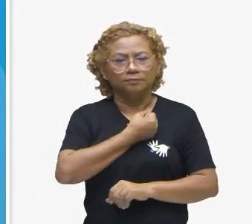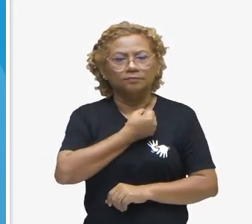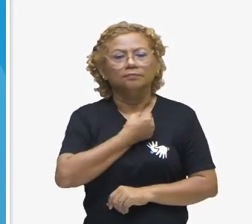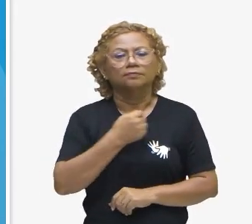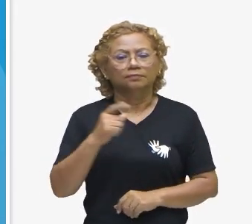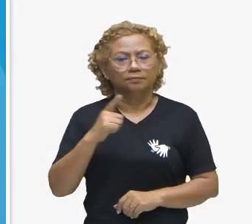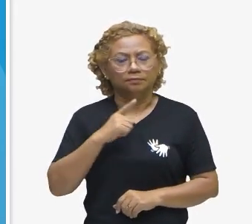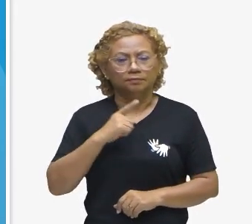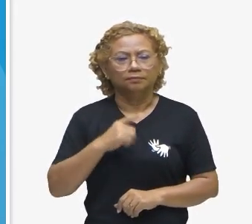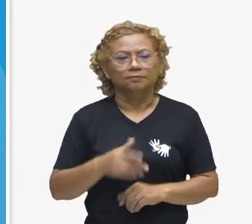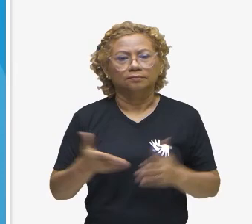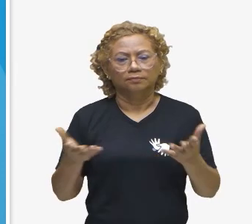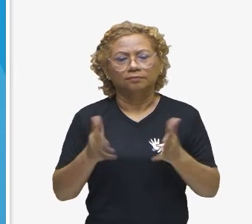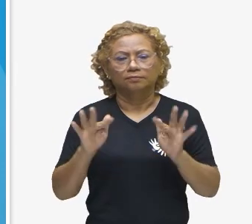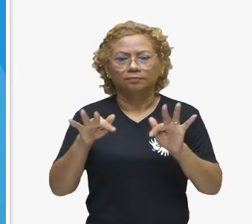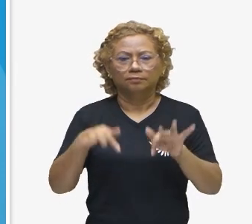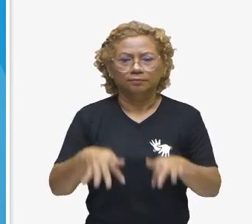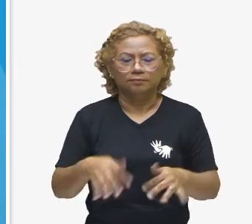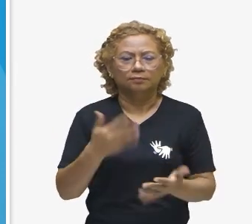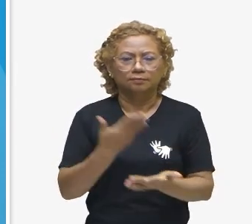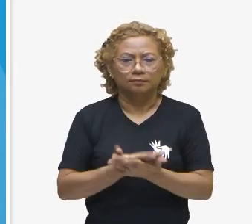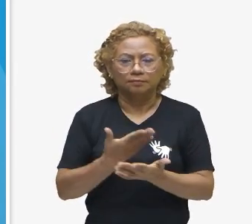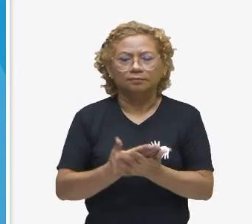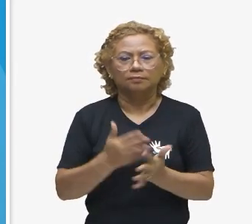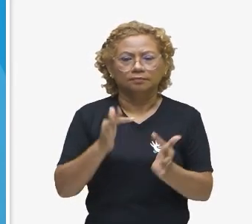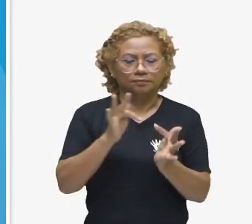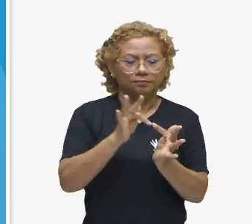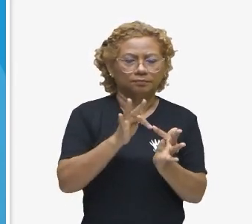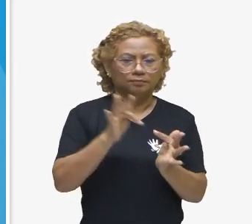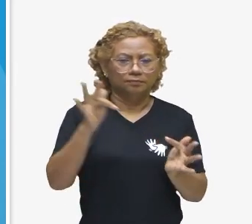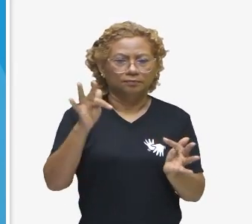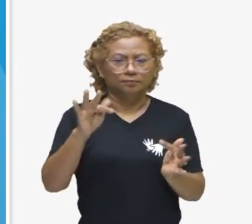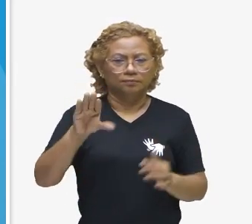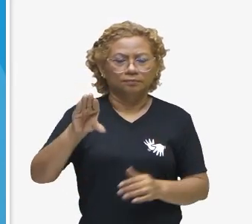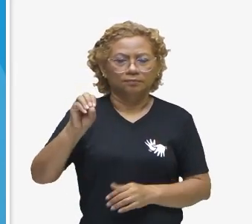assim a gente encerra a aula de função cosseno e a nossa